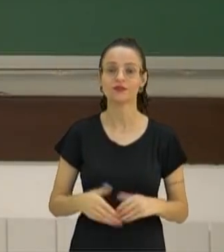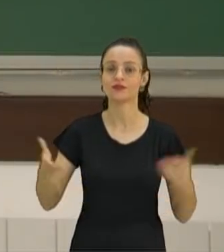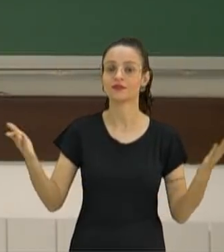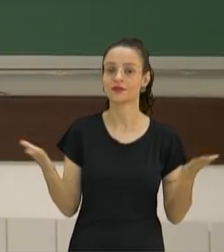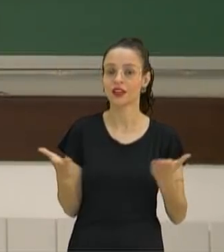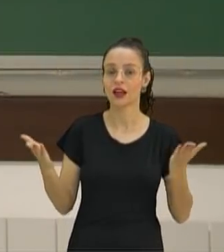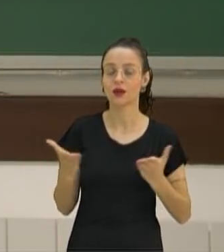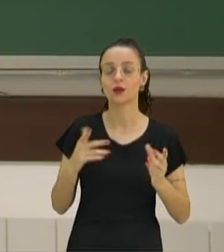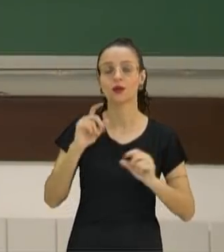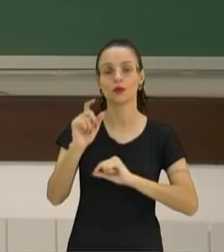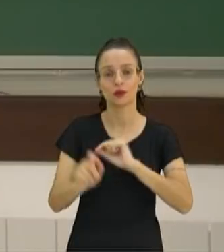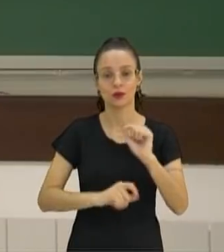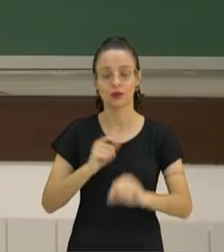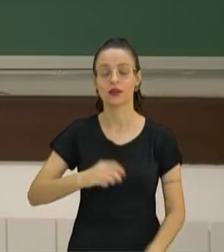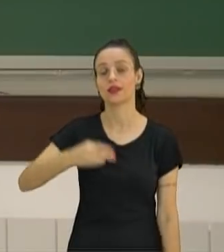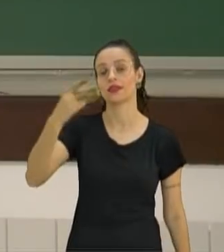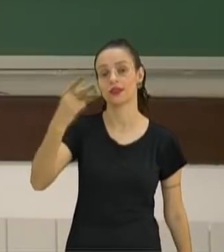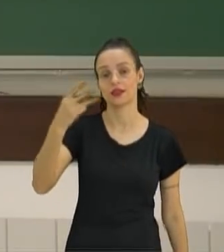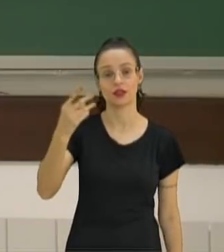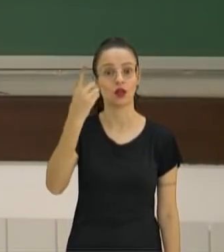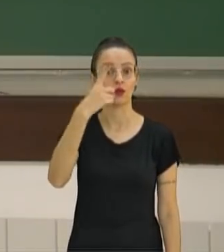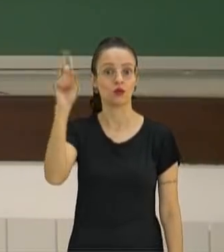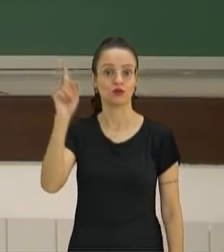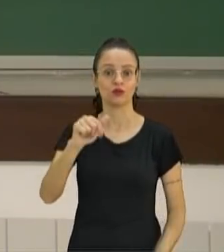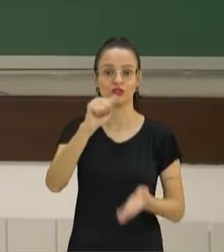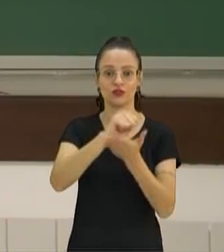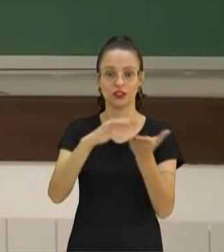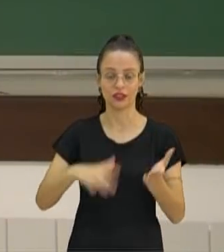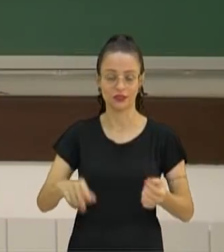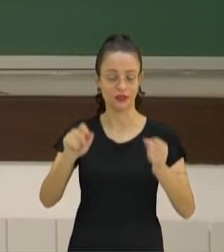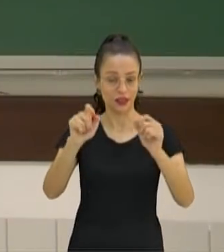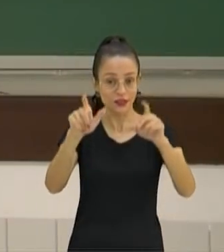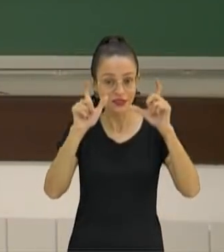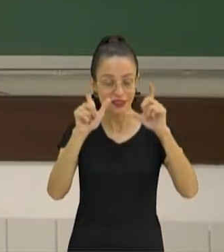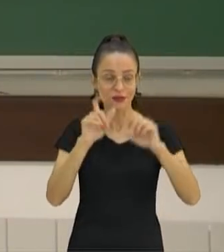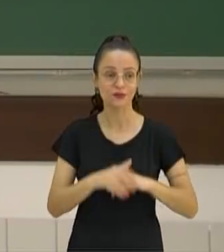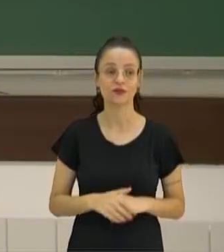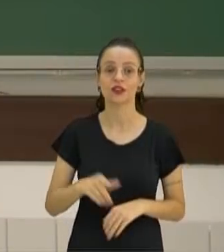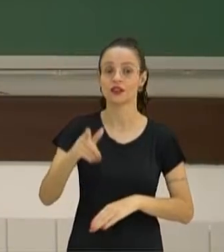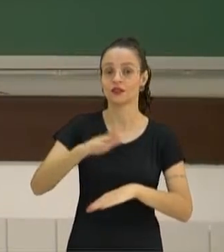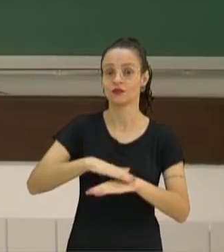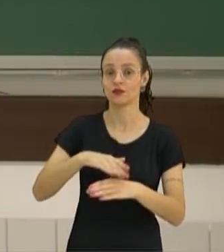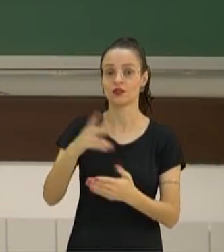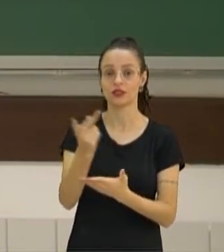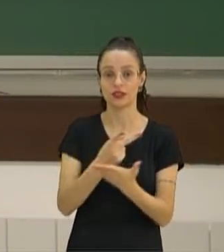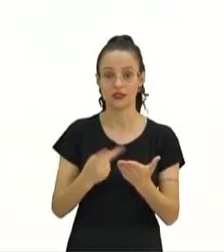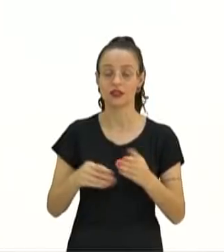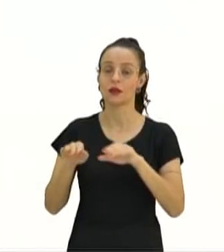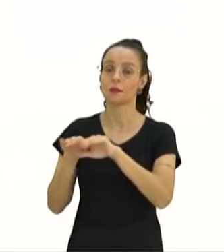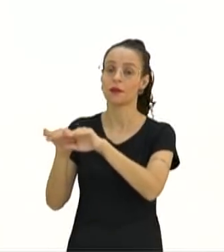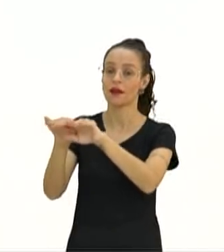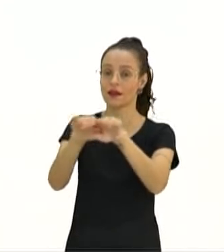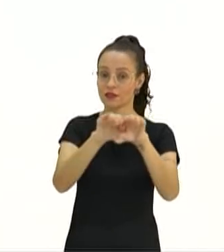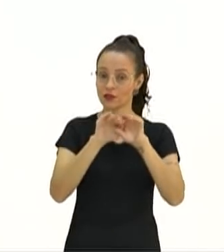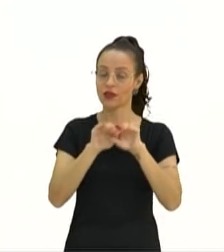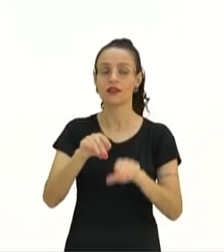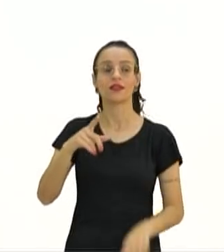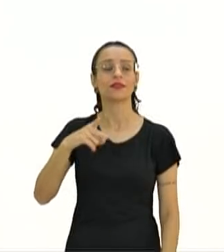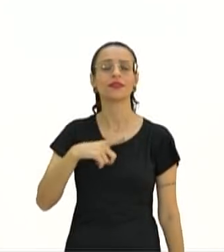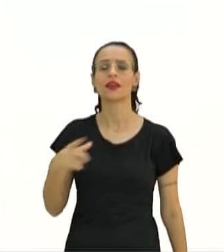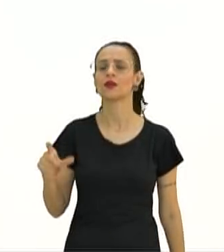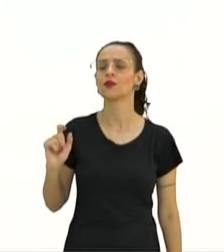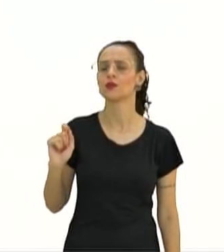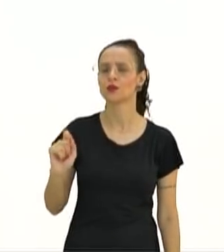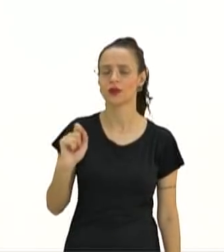Agora, pessoal, a gente tem nosso terceiro e último quiz. Atenção, hein? Desenhos em padronagem são compostos